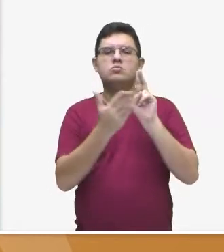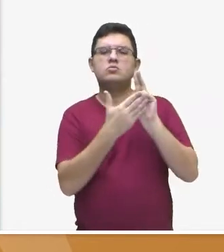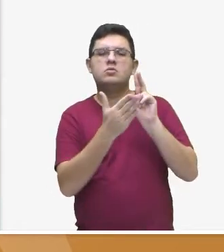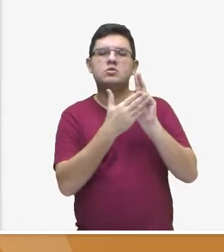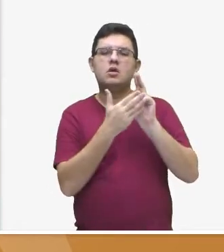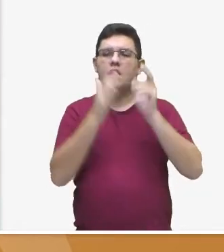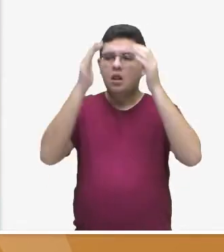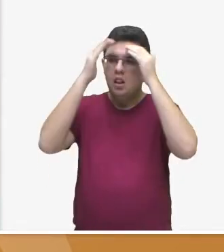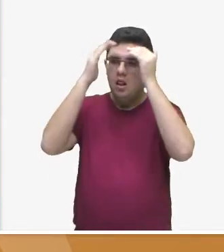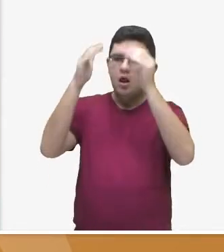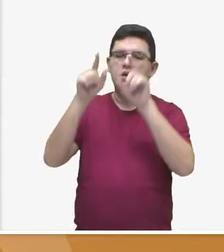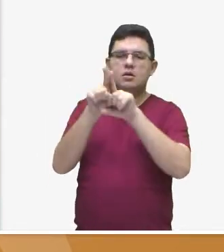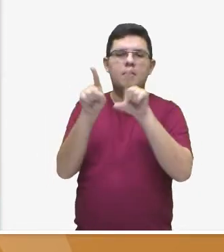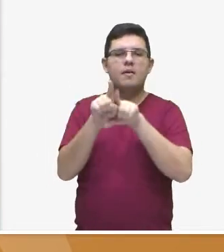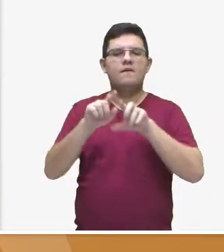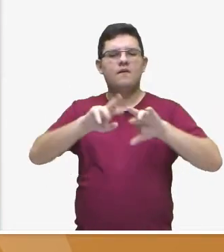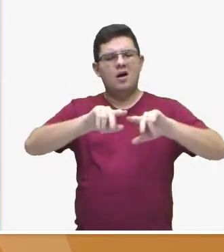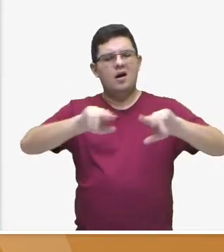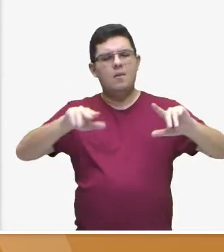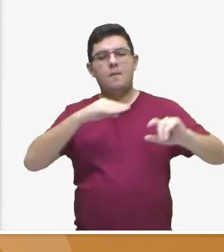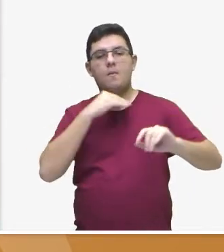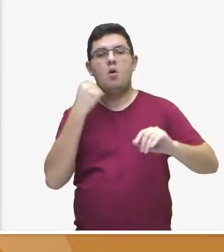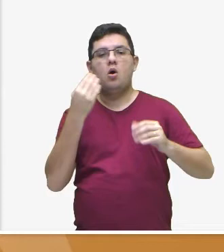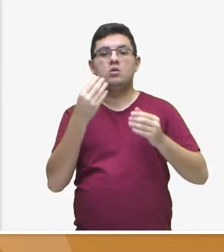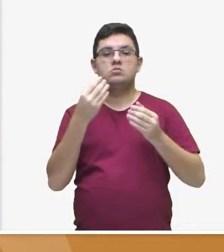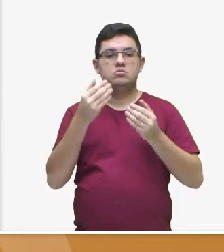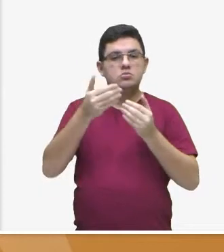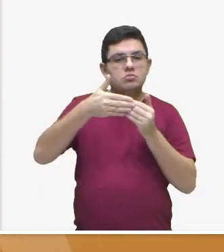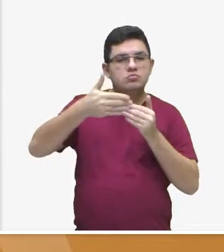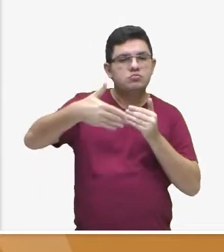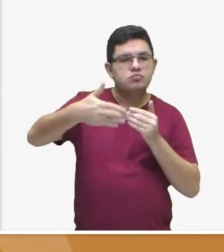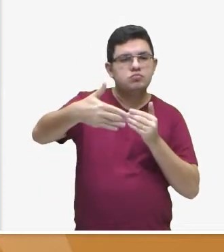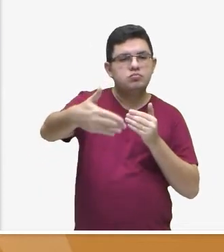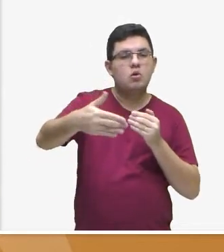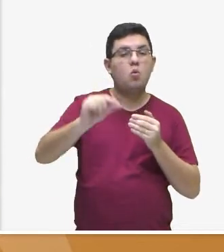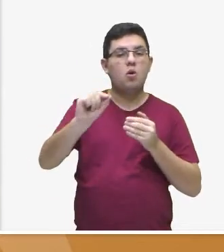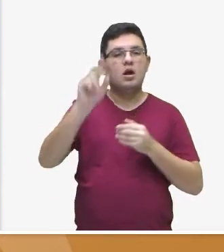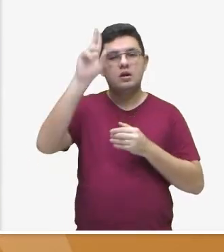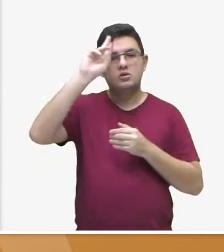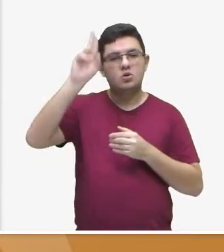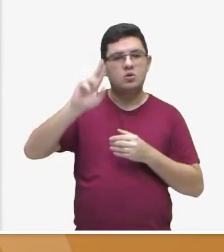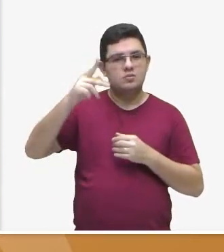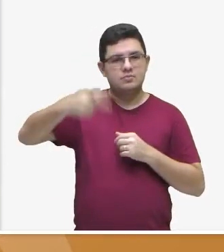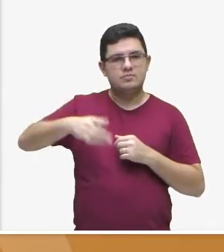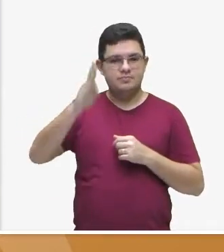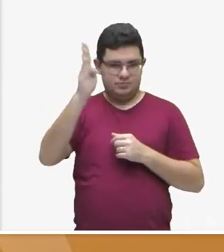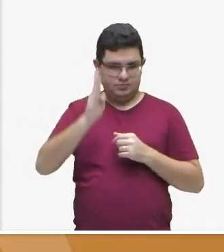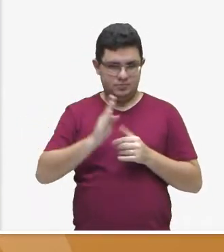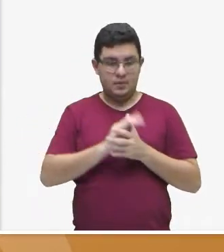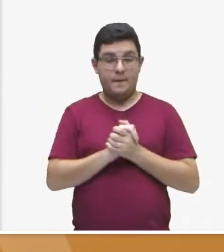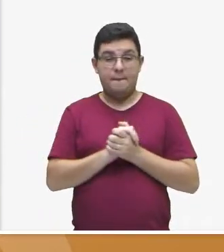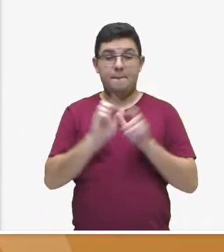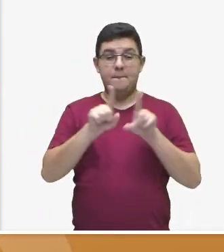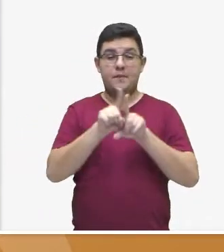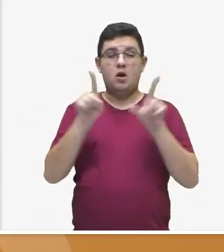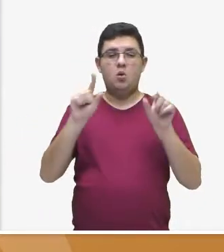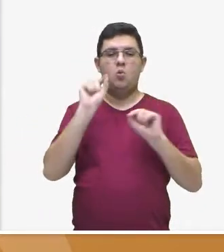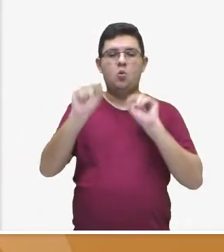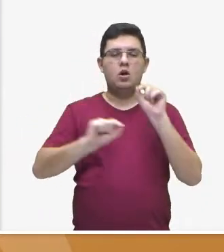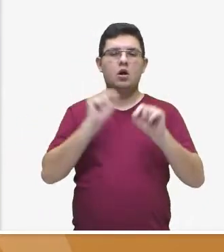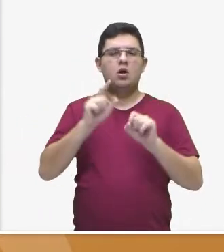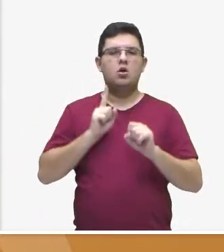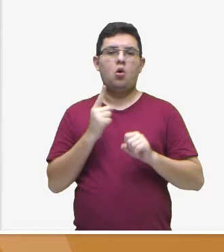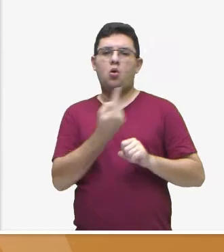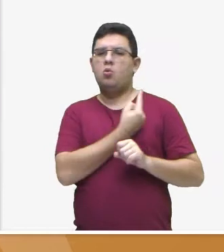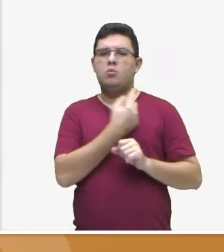pelos europeus estavam apenas começando na história do Brasil. Entretanto, não devemos